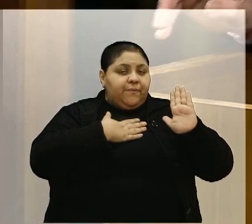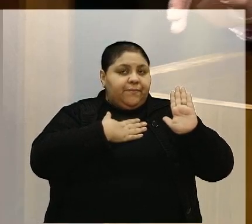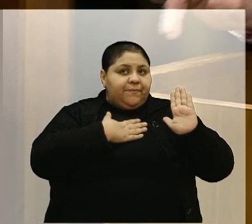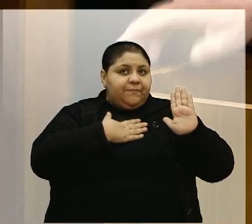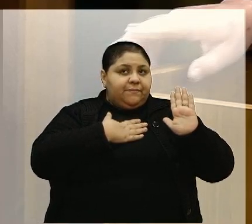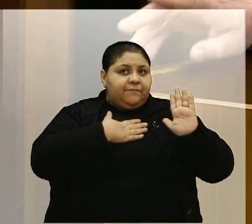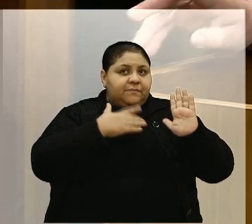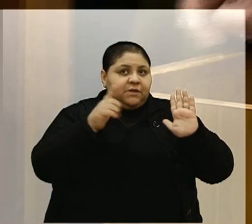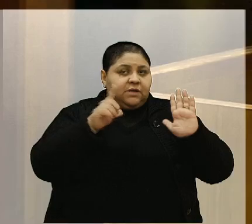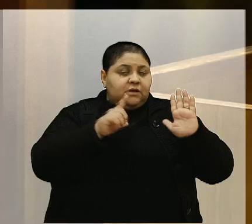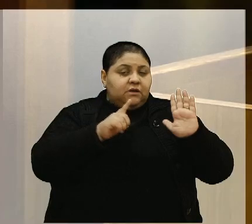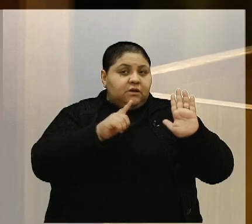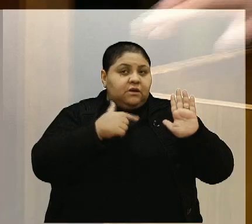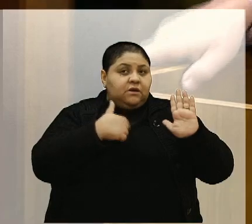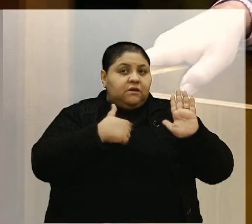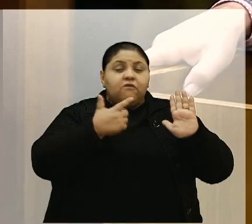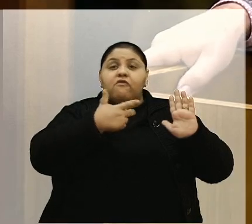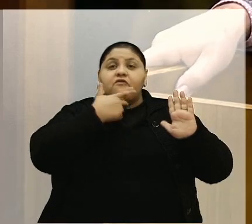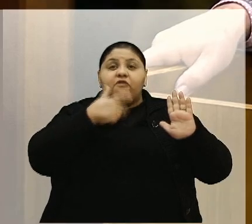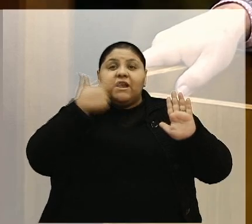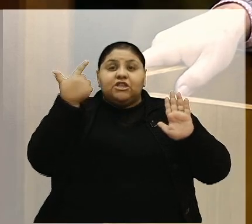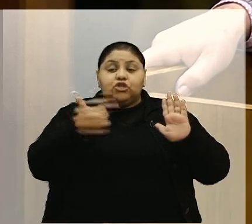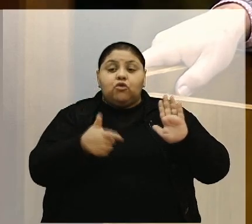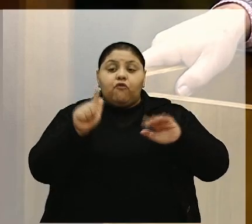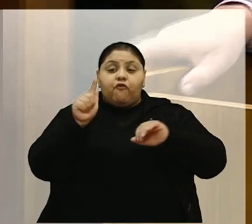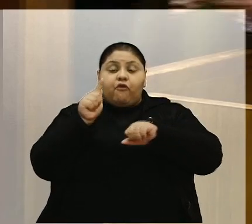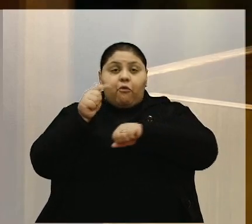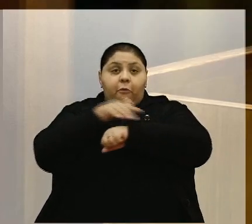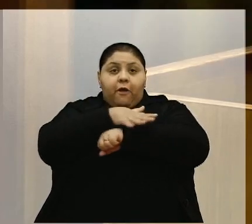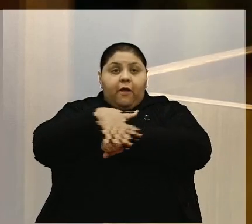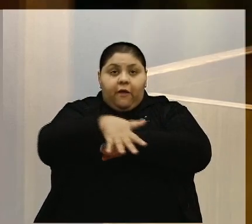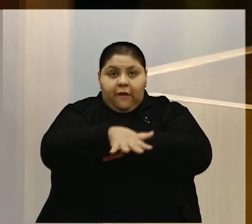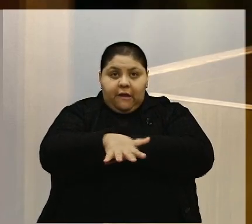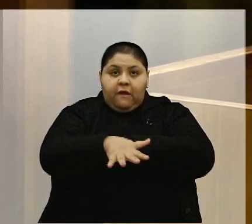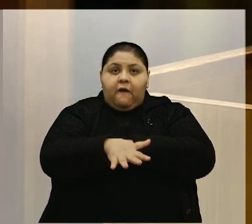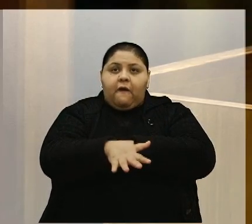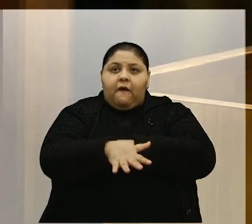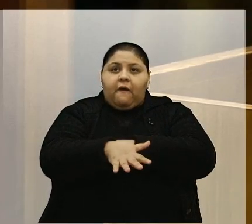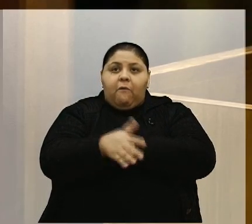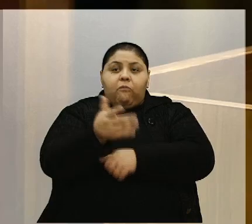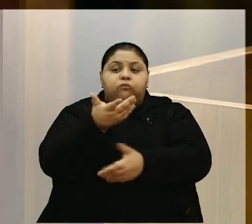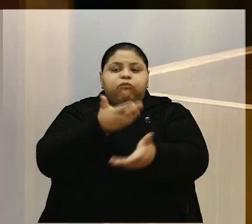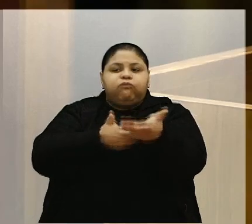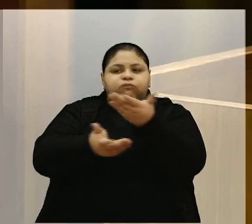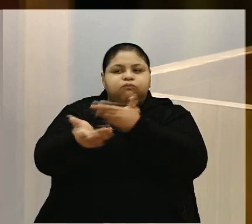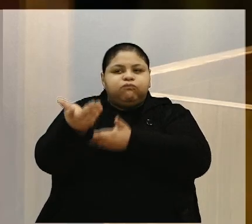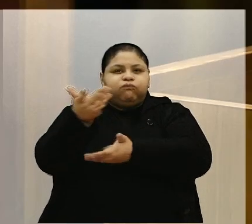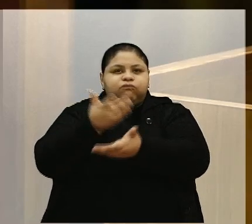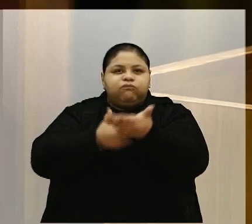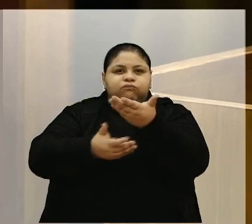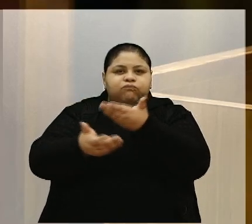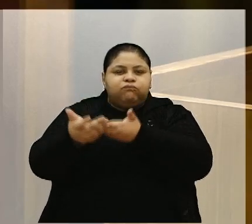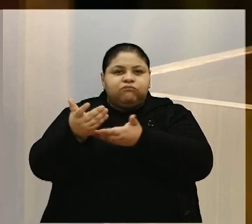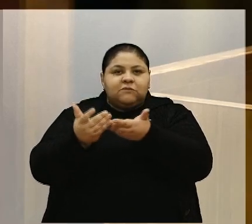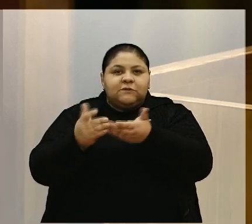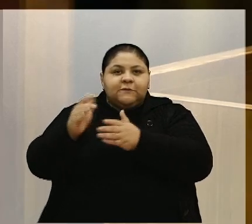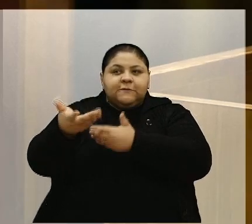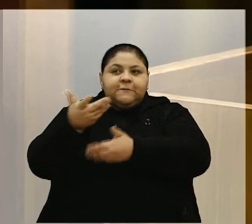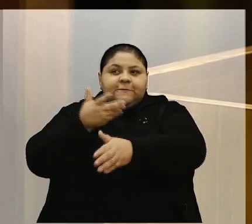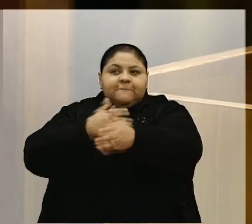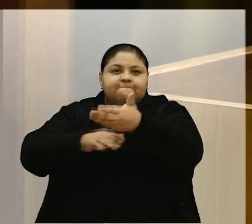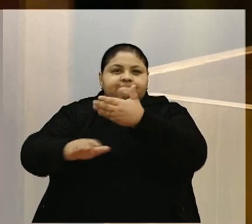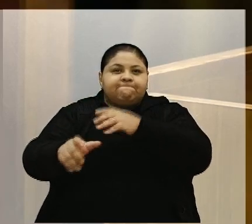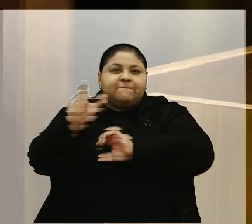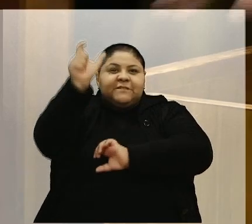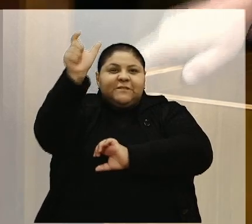Eu digo para vocês, vou citar de novo Galópolis. Se coloquem no lugar dessas pessoas que moram em Galópolis, num dia que